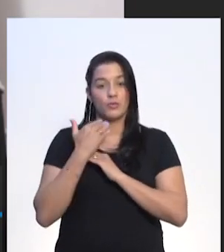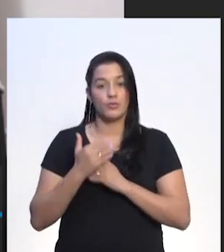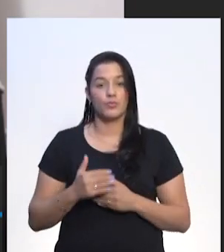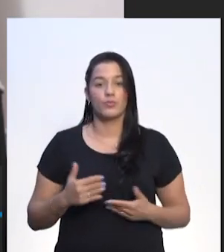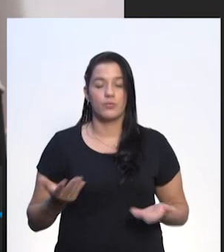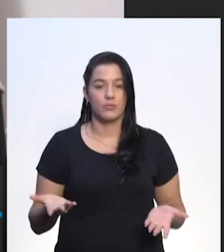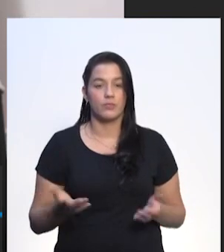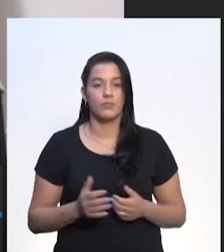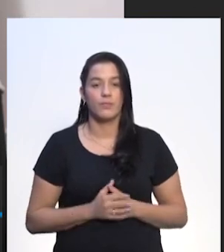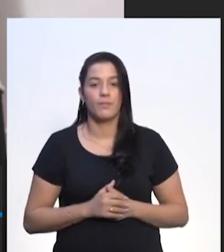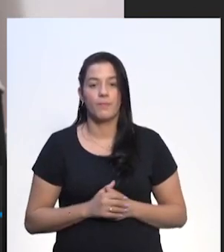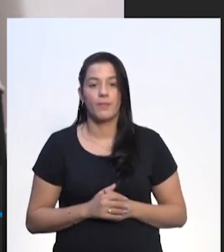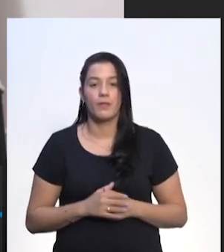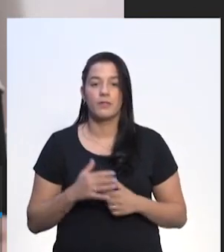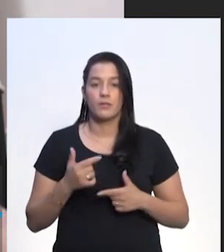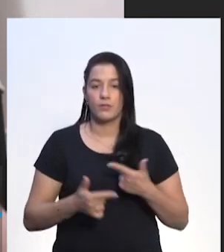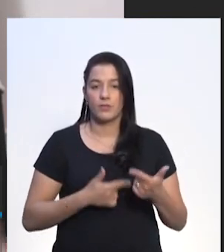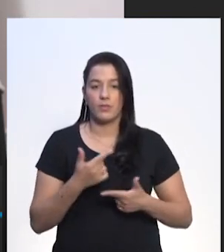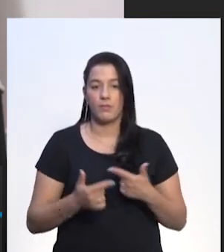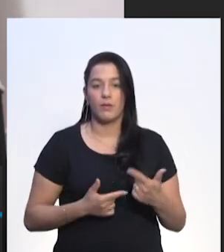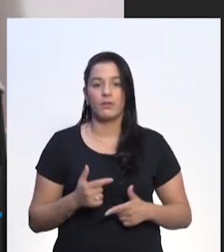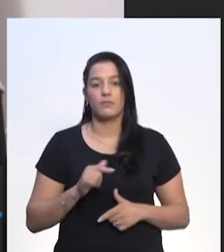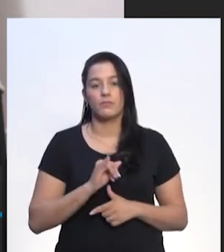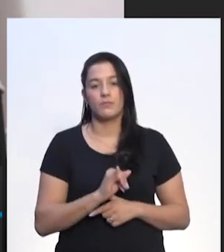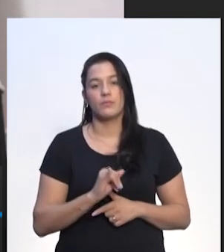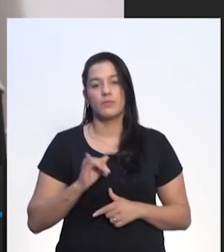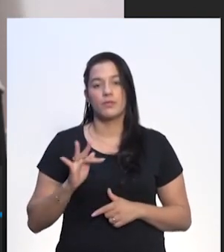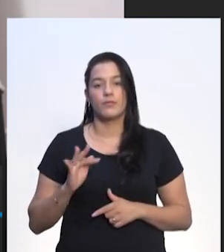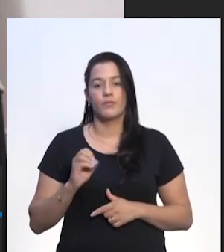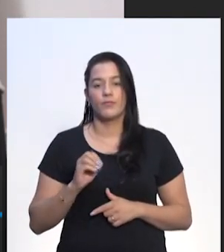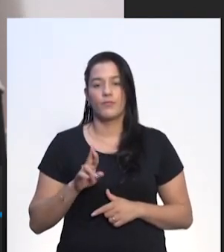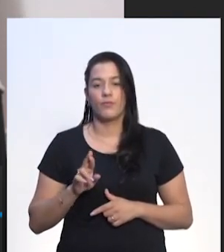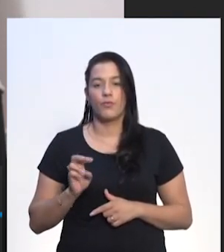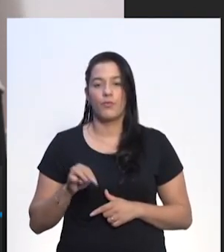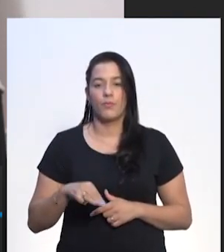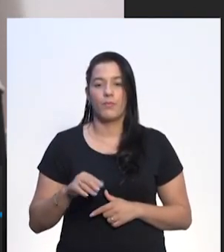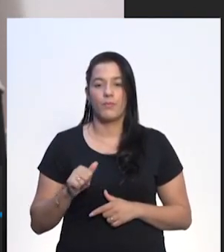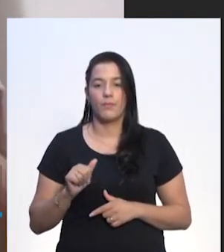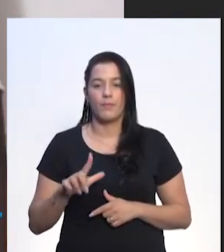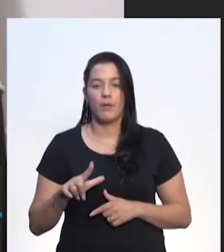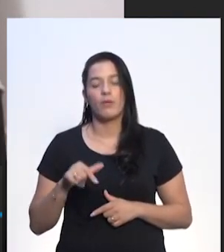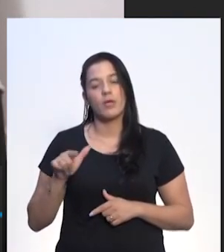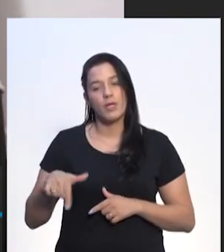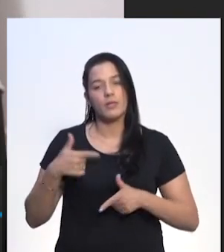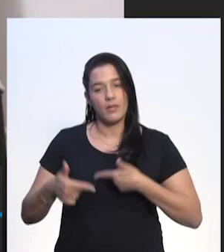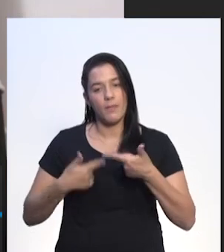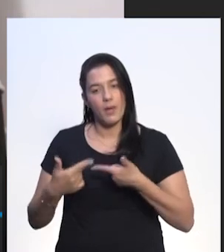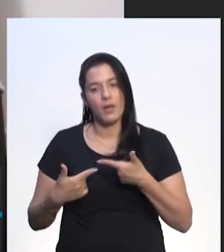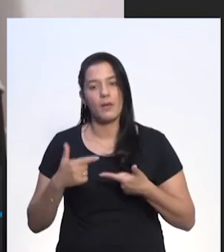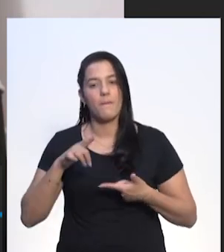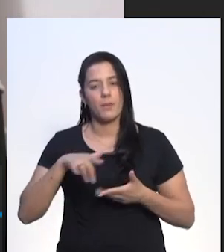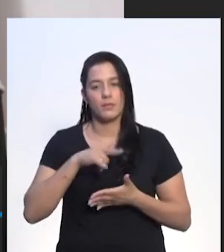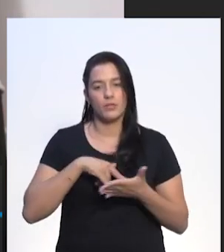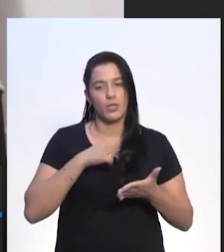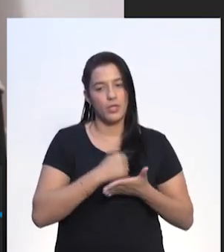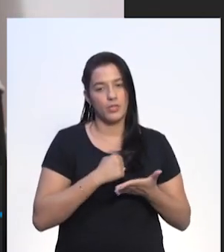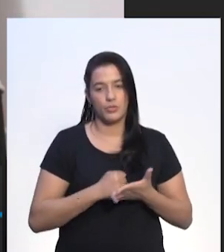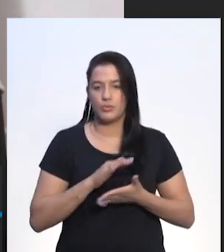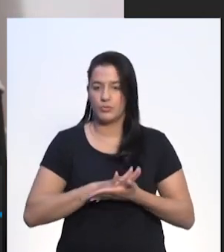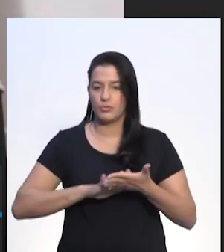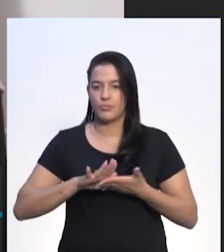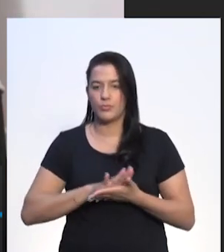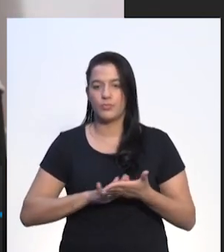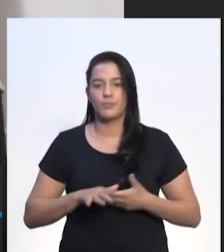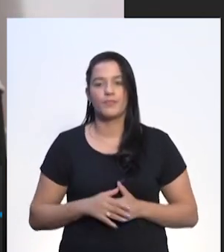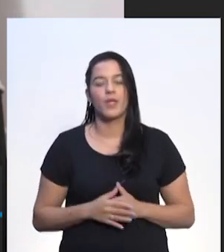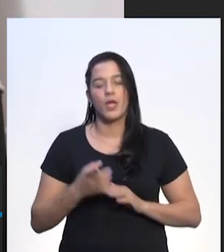do tipo. Então, um trabalho informal é sempre que alguém está trabalhando, mas sem registro nenhum, e sendo assim, ela não